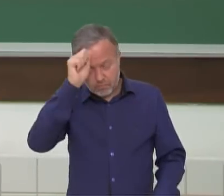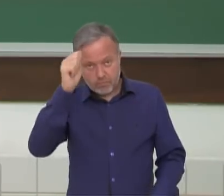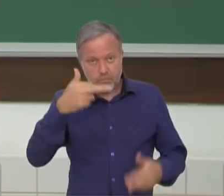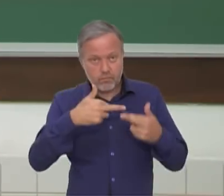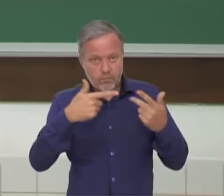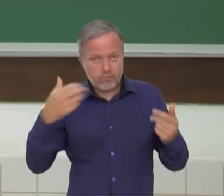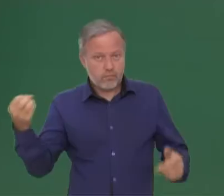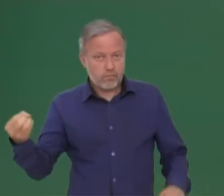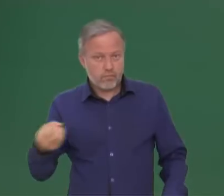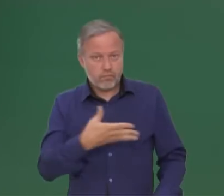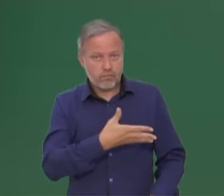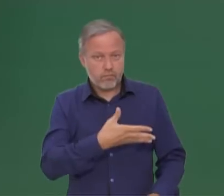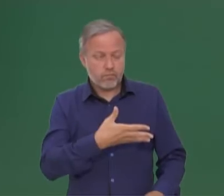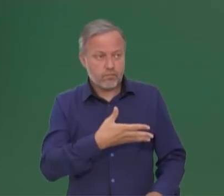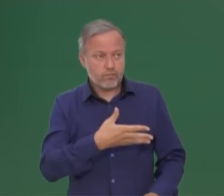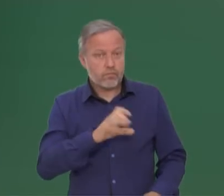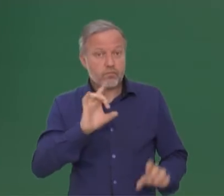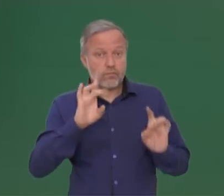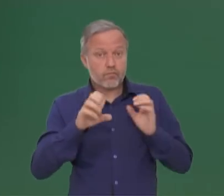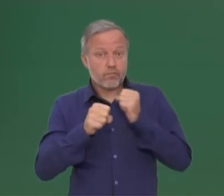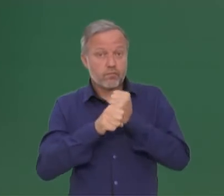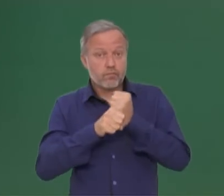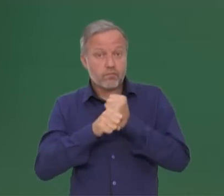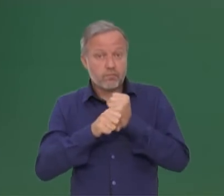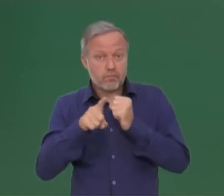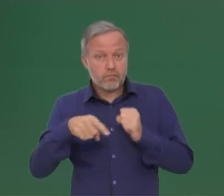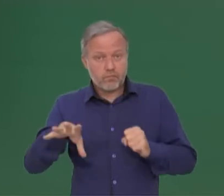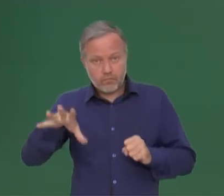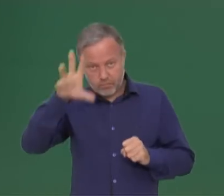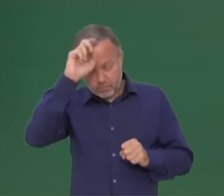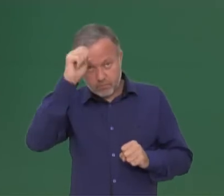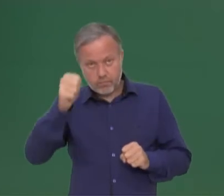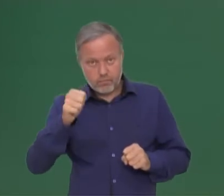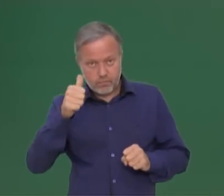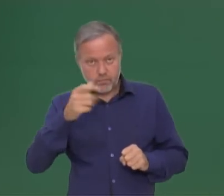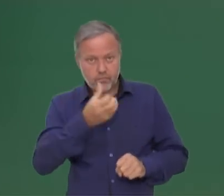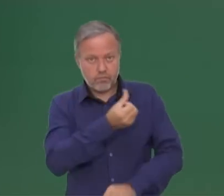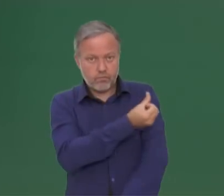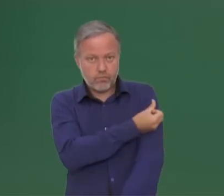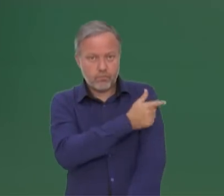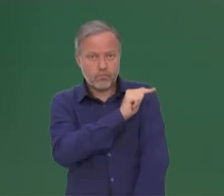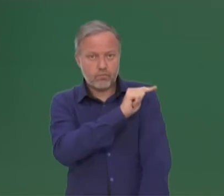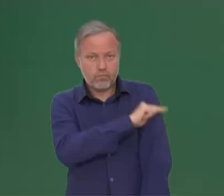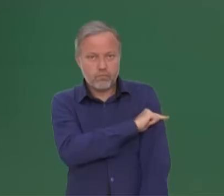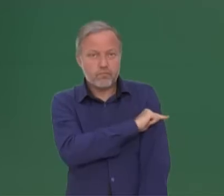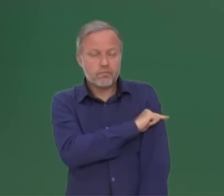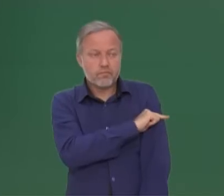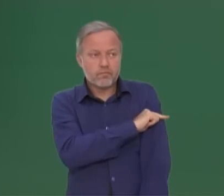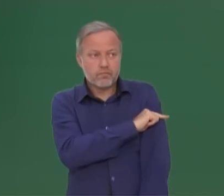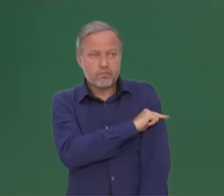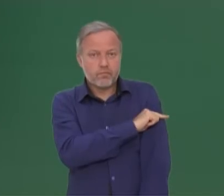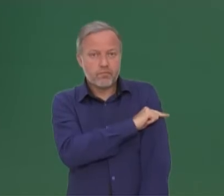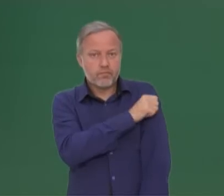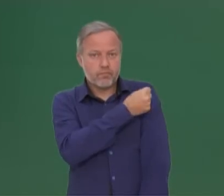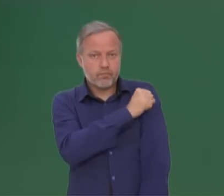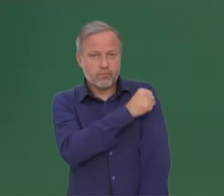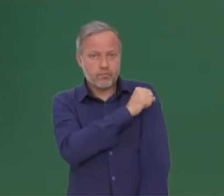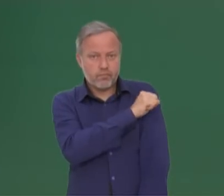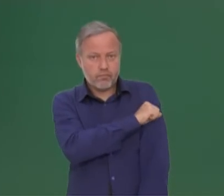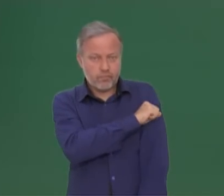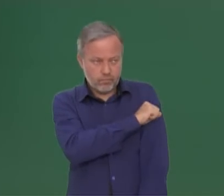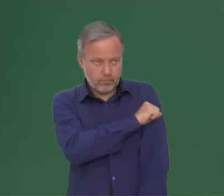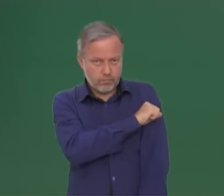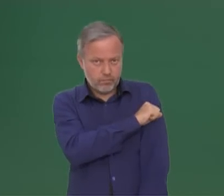coisas novas. Então, em cada ano você aprende um pouquinho. No 6º um pouquinho, no 7º mais um pouquinho e no